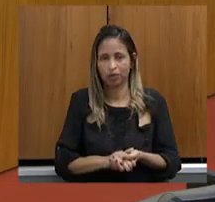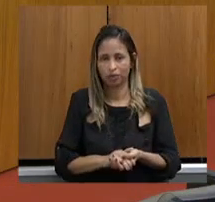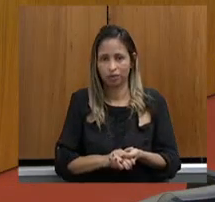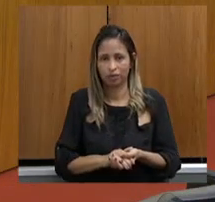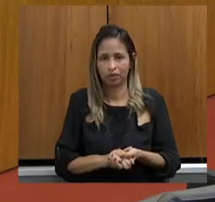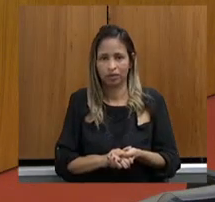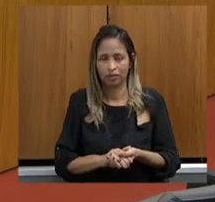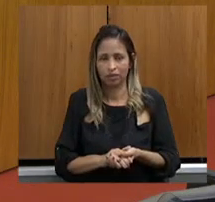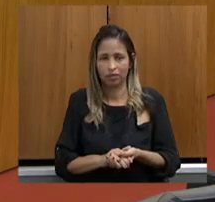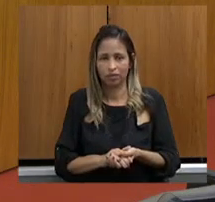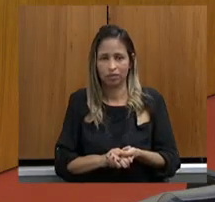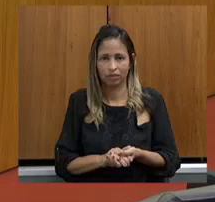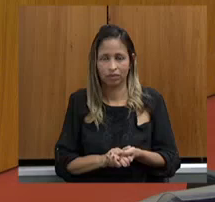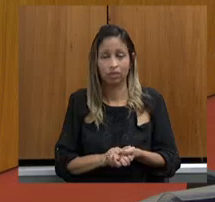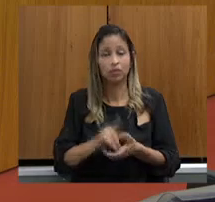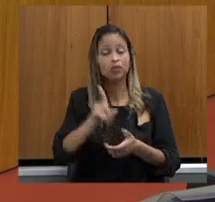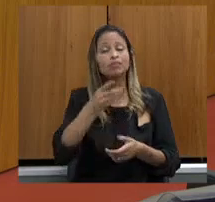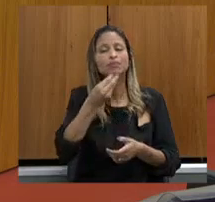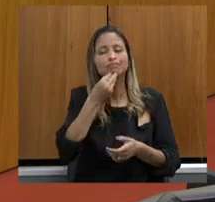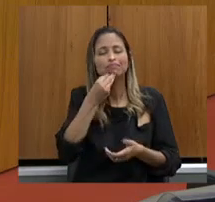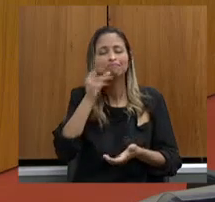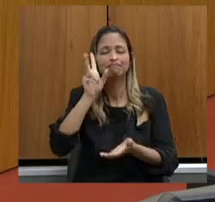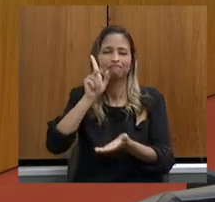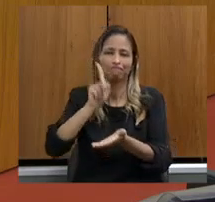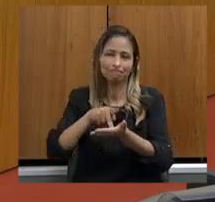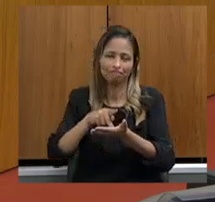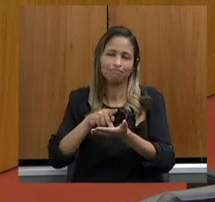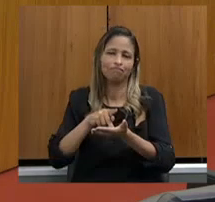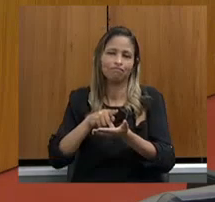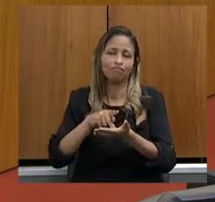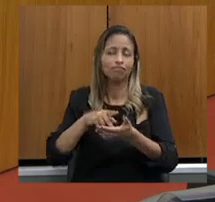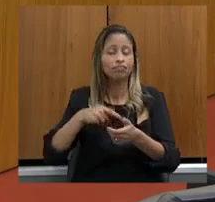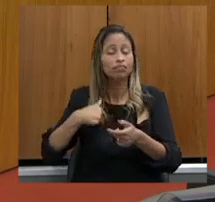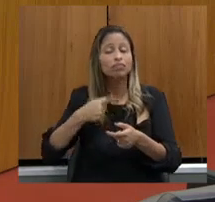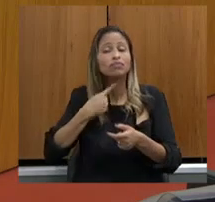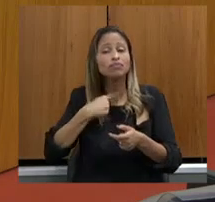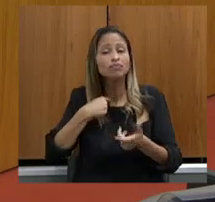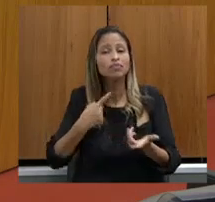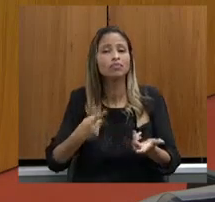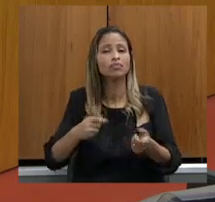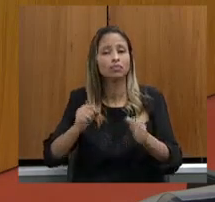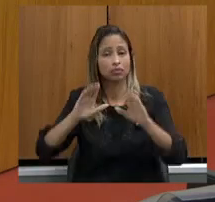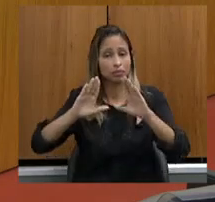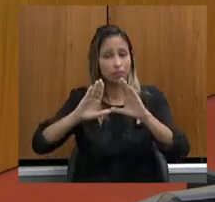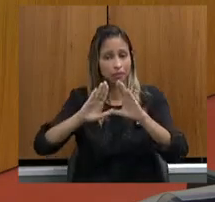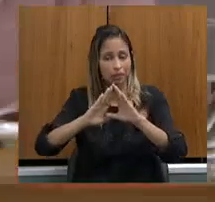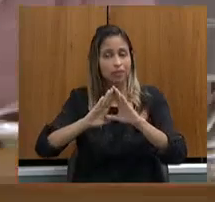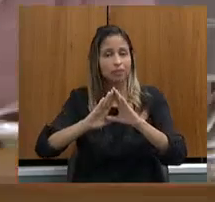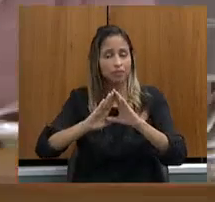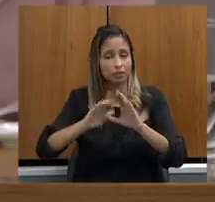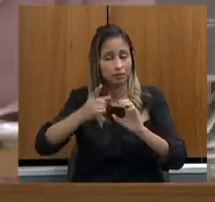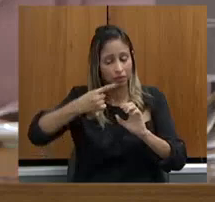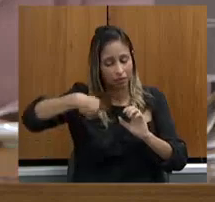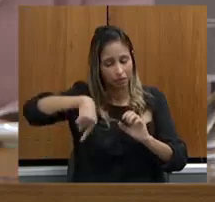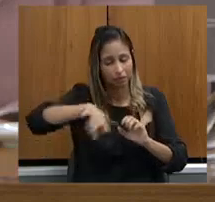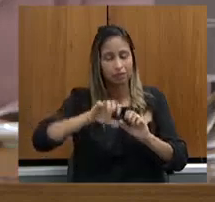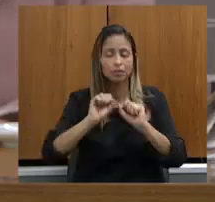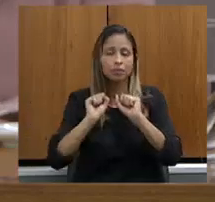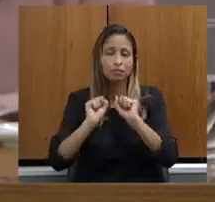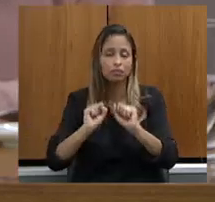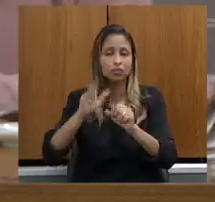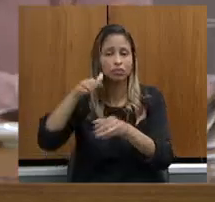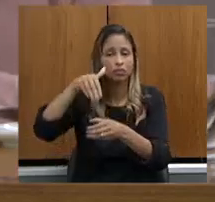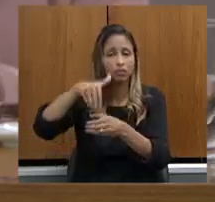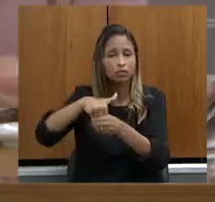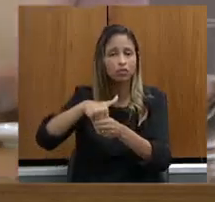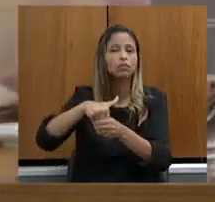uma o nosso desejo sincero e a nossa expectativa em relação à Assembleia Legislativa é que a gente possa votar